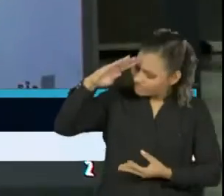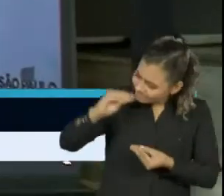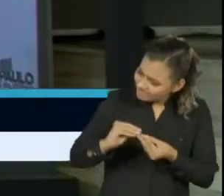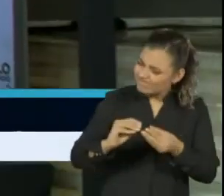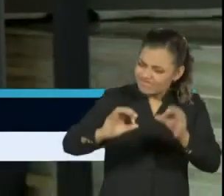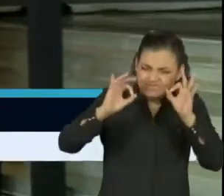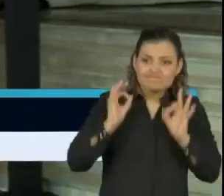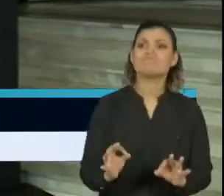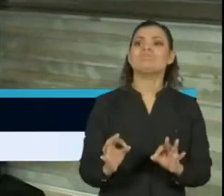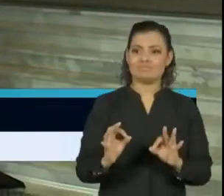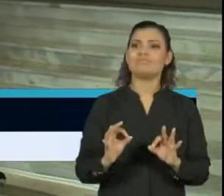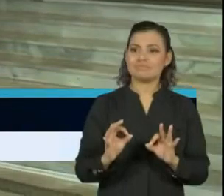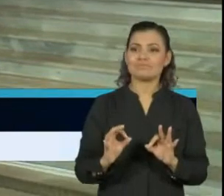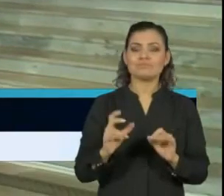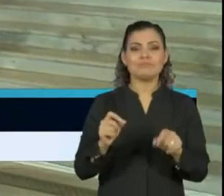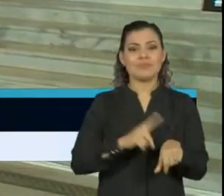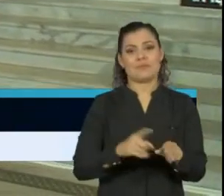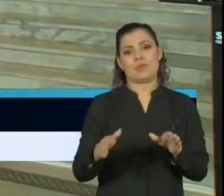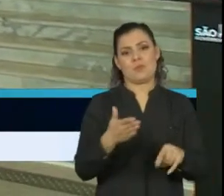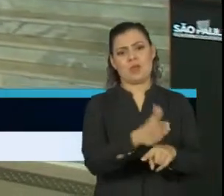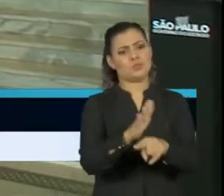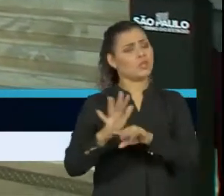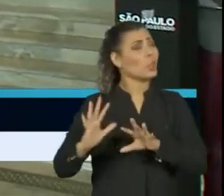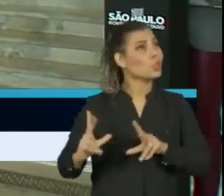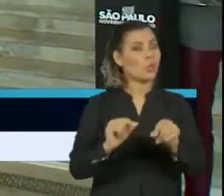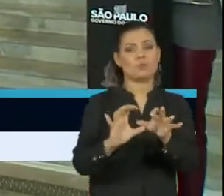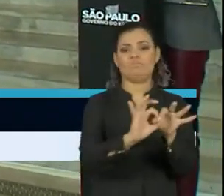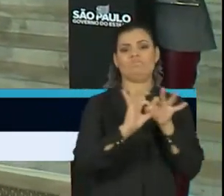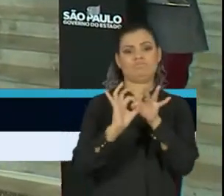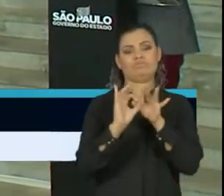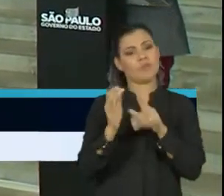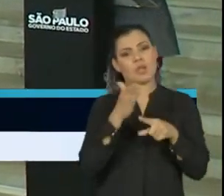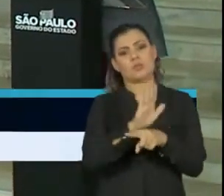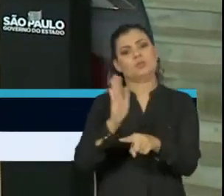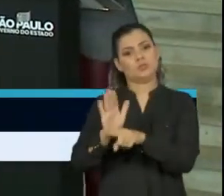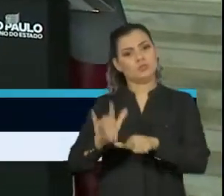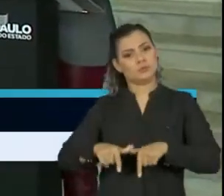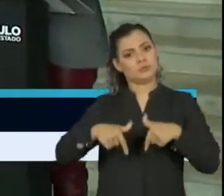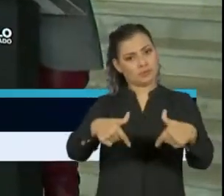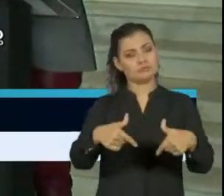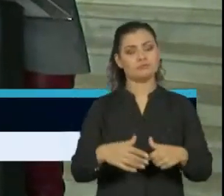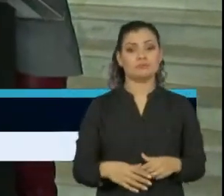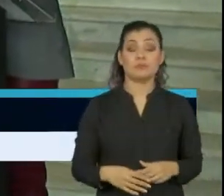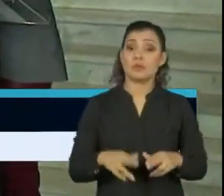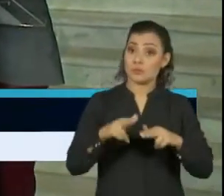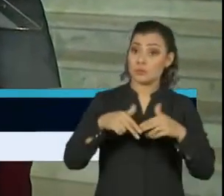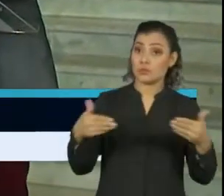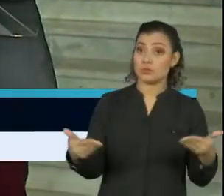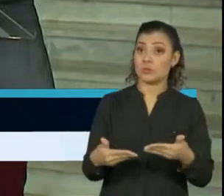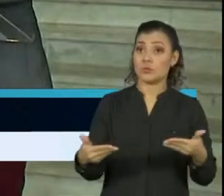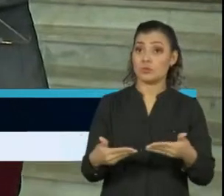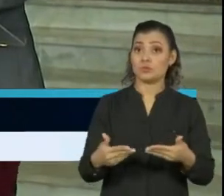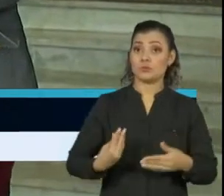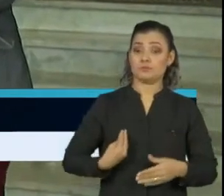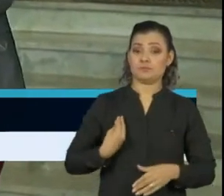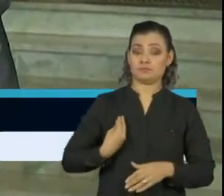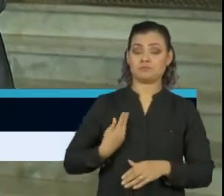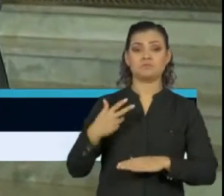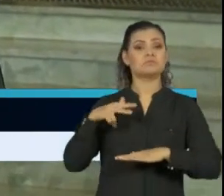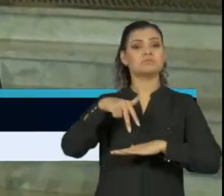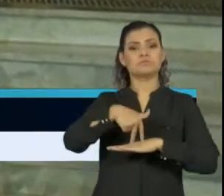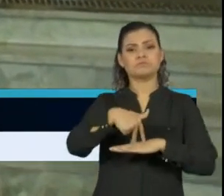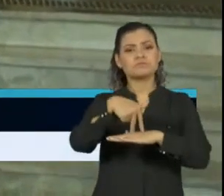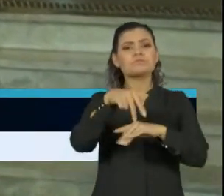empresariado entendeu que é o momento de todos fazermos a nossa parte. E por isso estamos aqui projetando